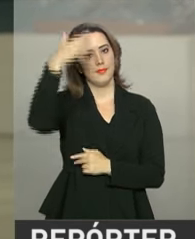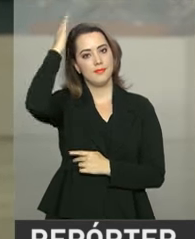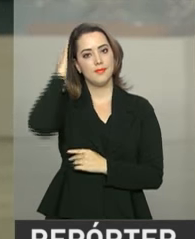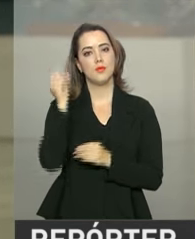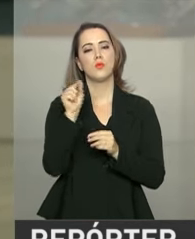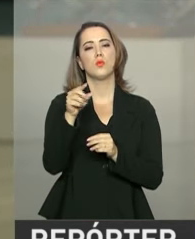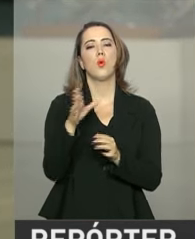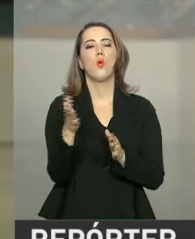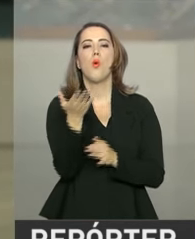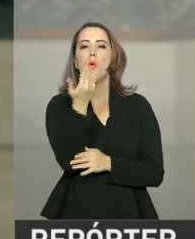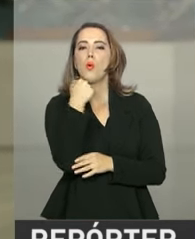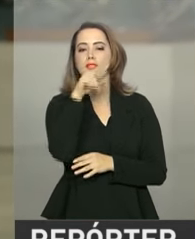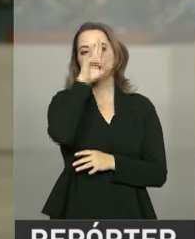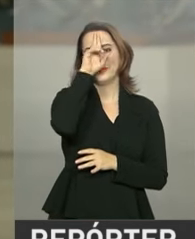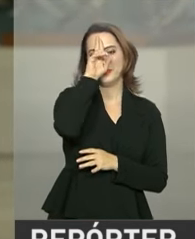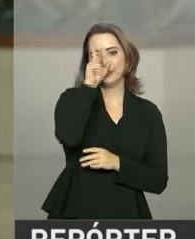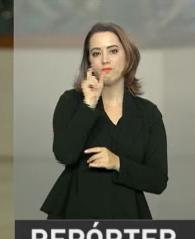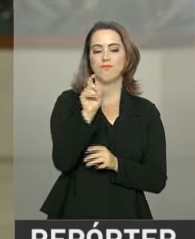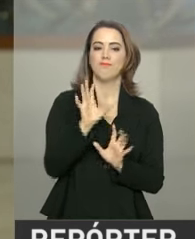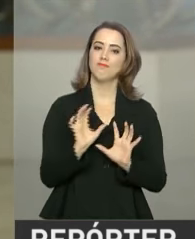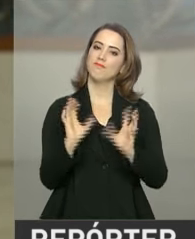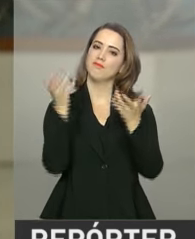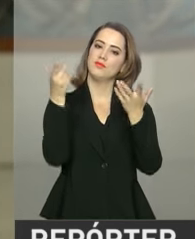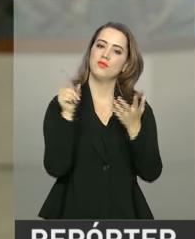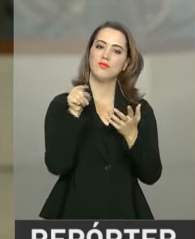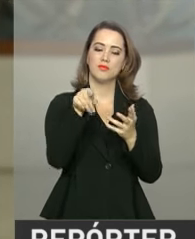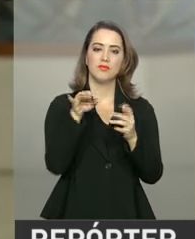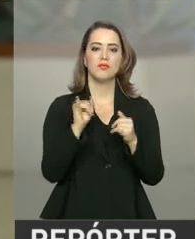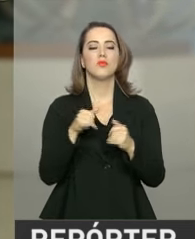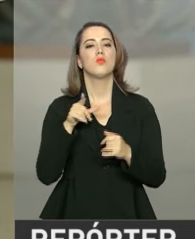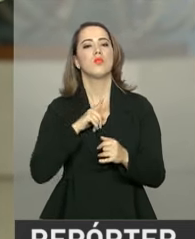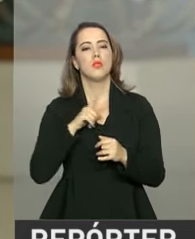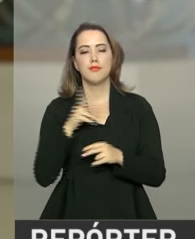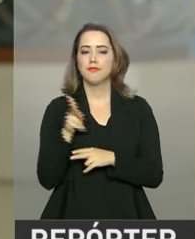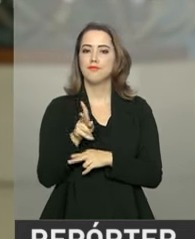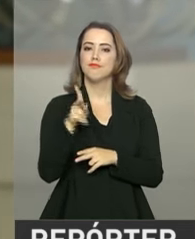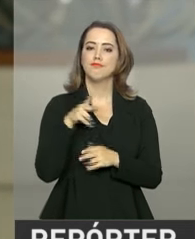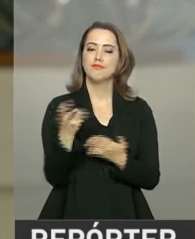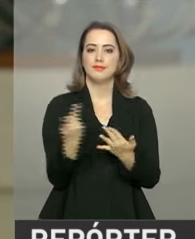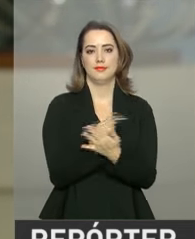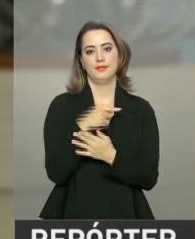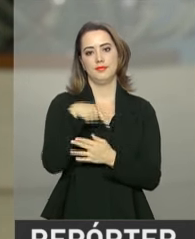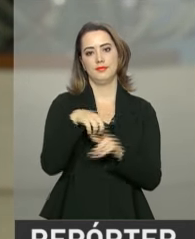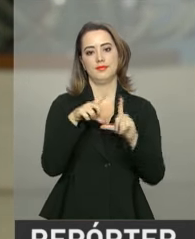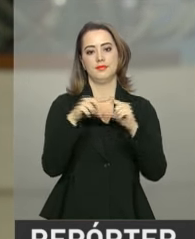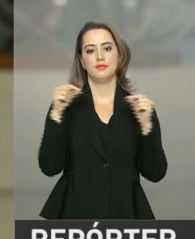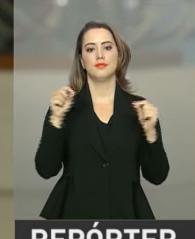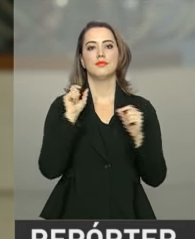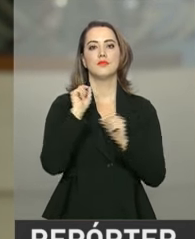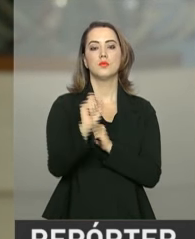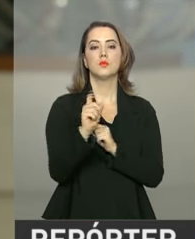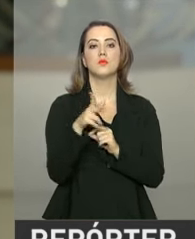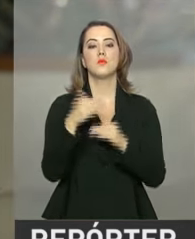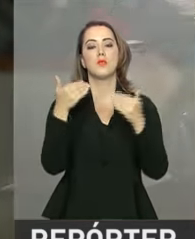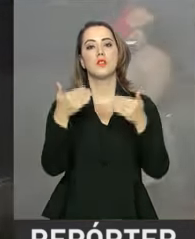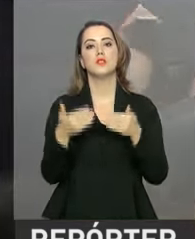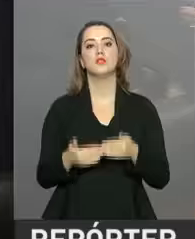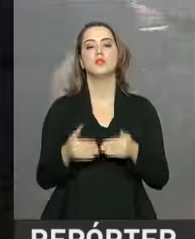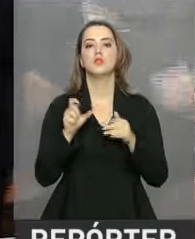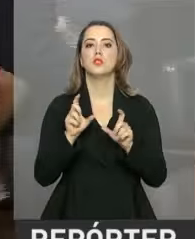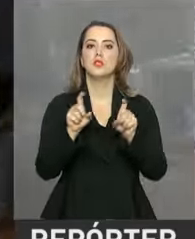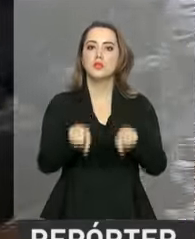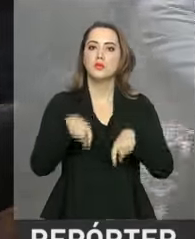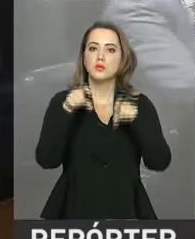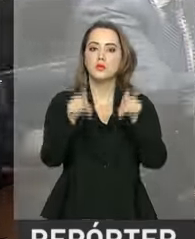este almoço, que é uma confraternização tradicional aqui em Brasília, realizada pela Frente Parlamentar da